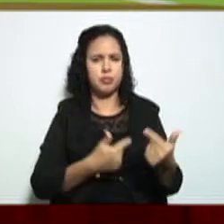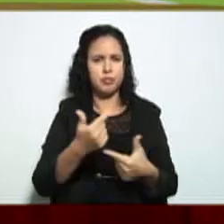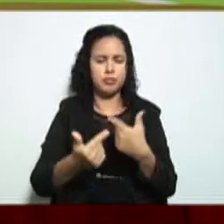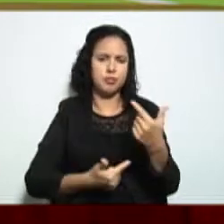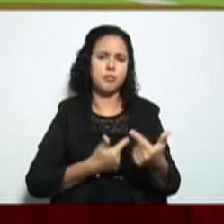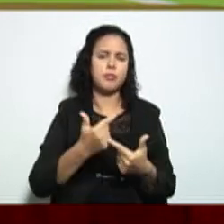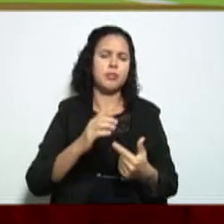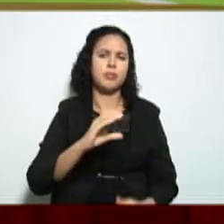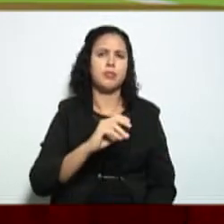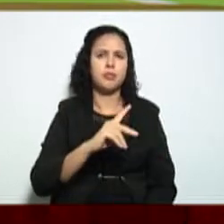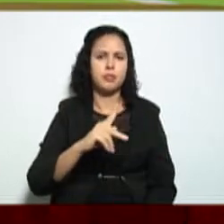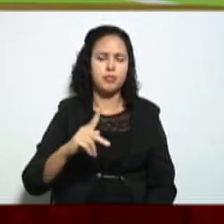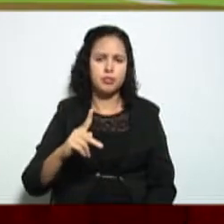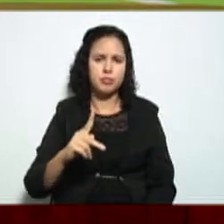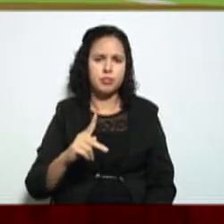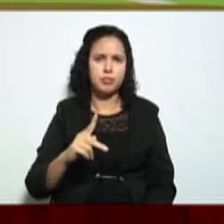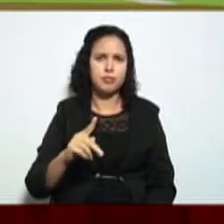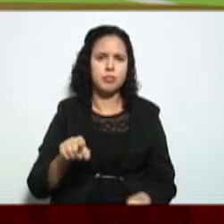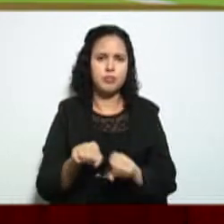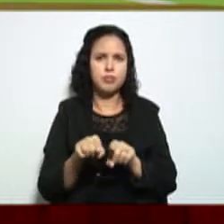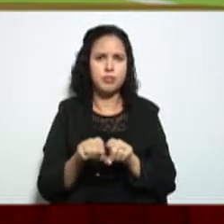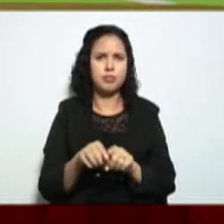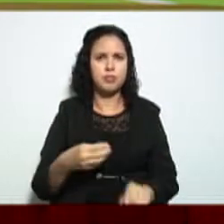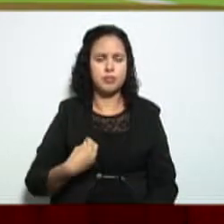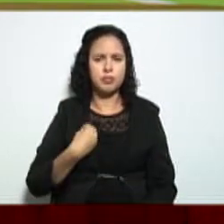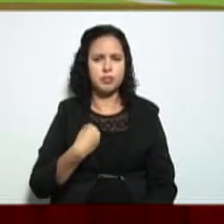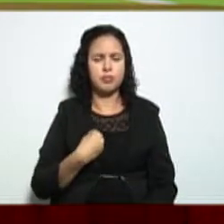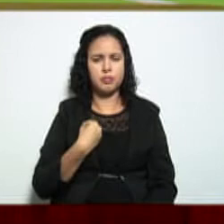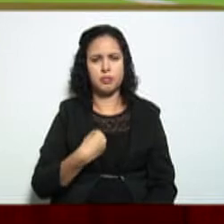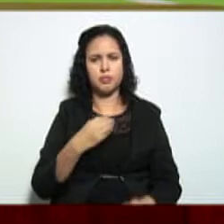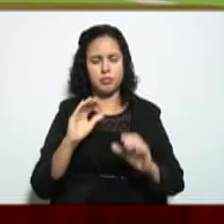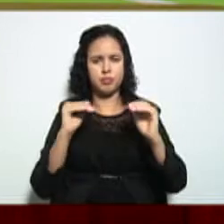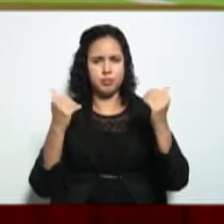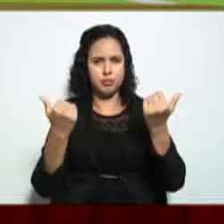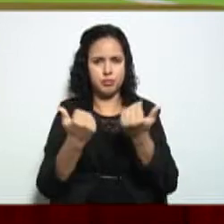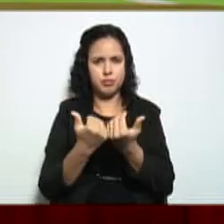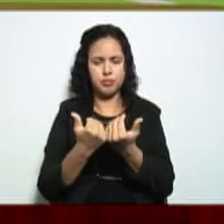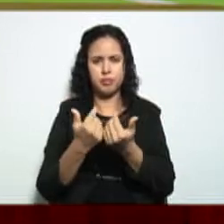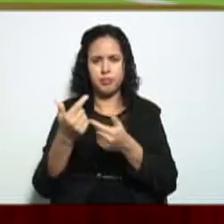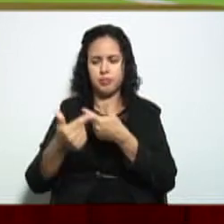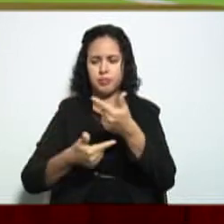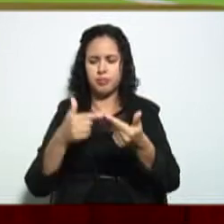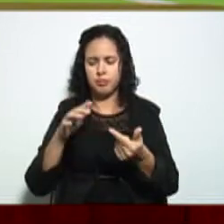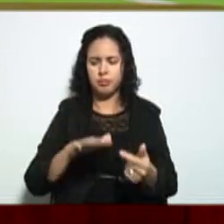cooperativo e a vida em comunidade, atuar no mercado